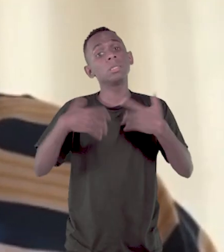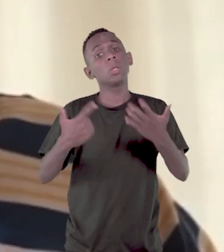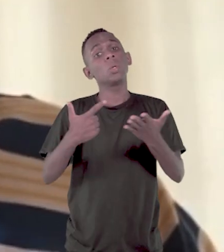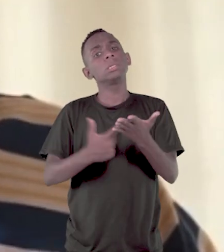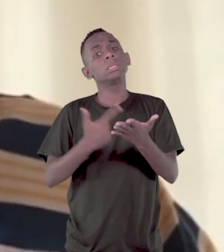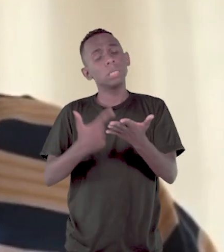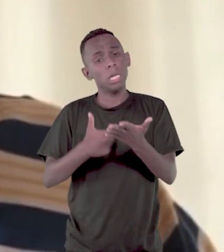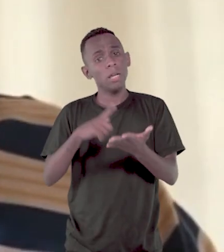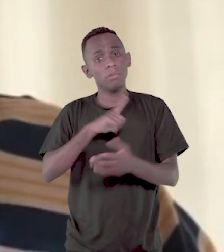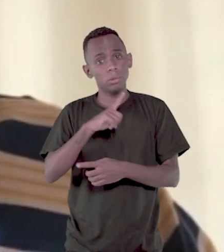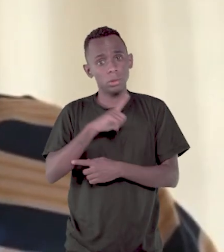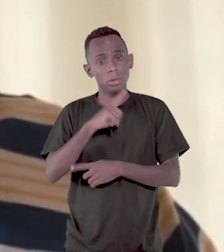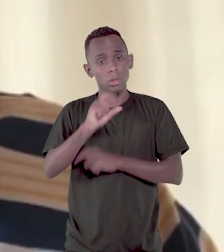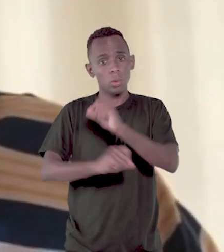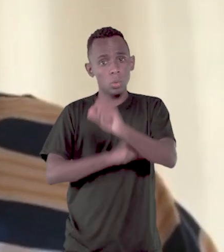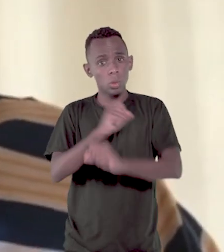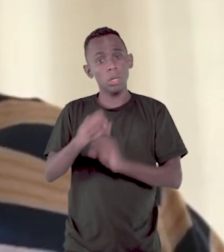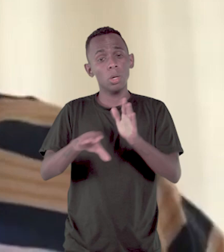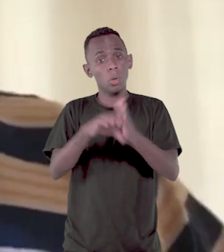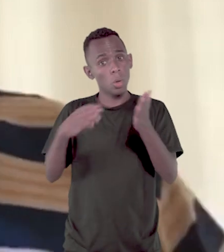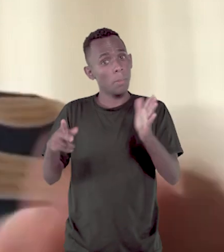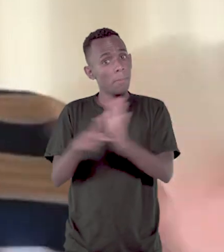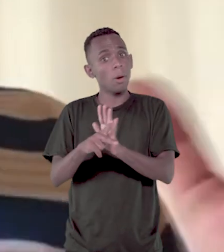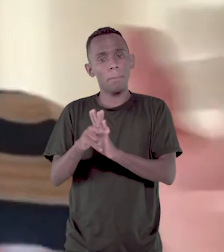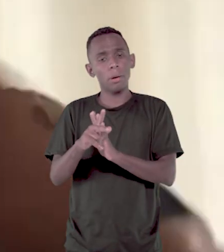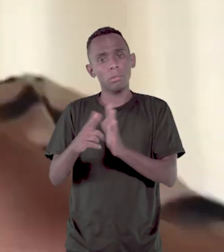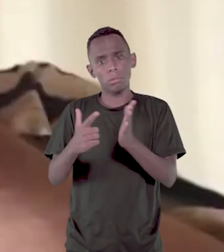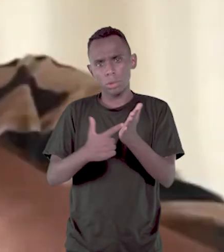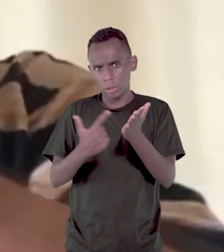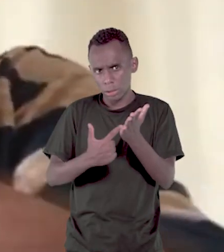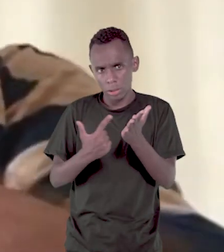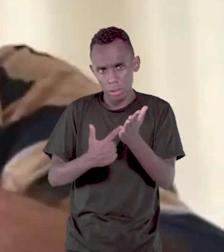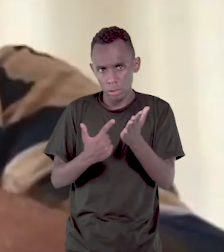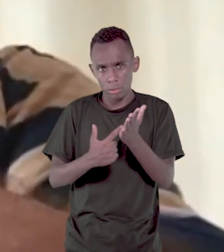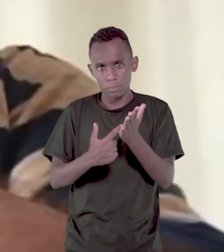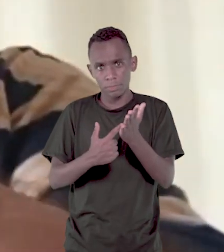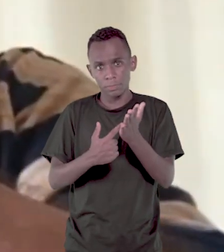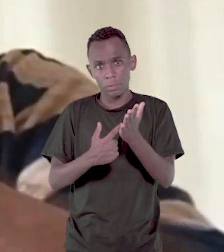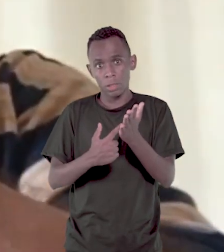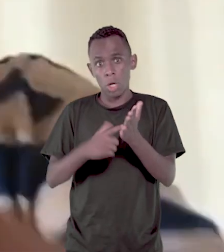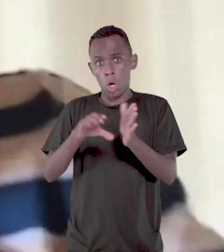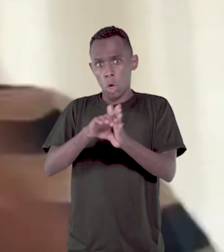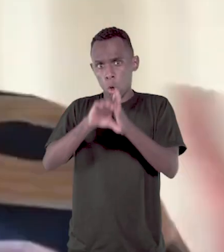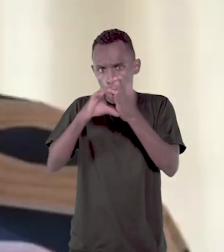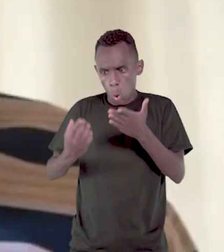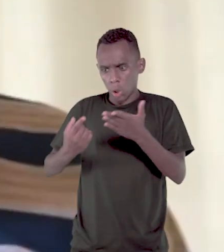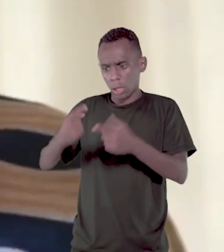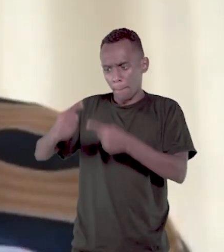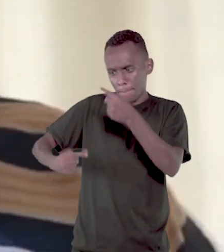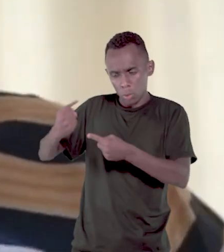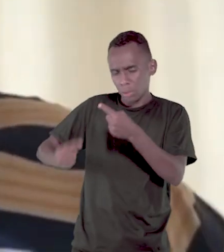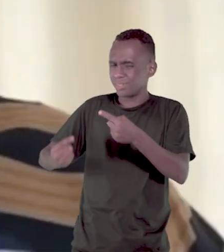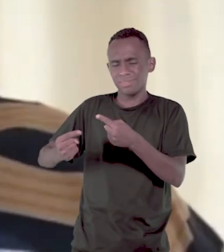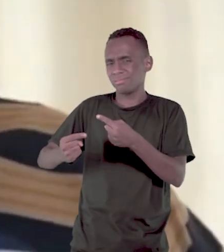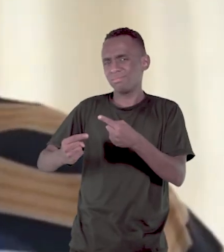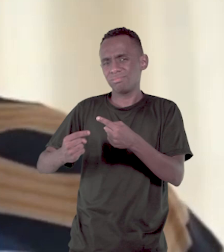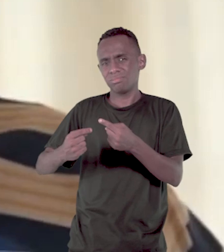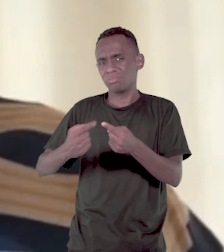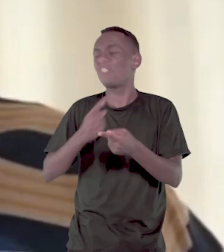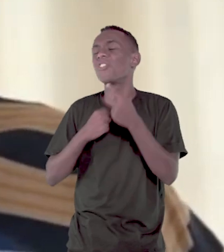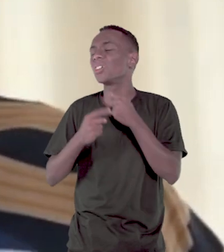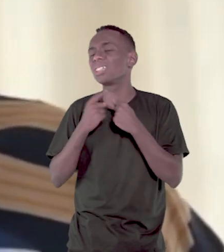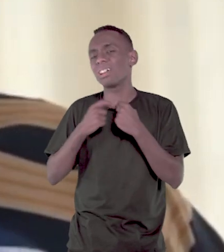ele tinha basicamente as crônicas literárias, porque eu nunca publiquei as crônicas políticas, eu não tenho interesse, inclusive, em publicar as